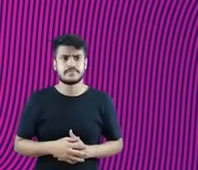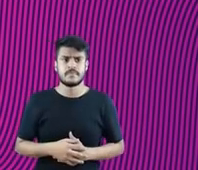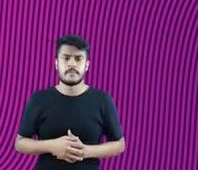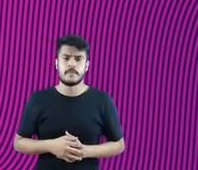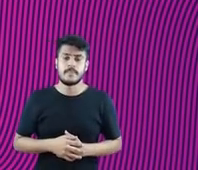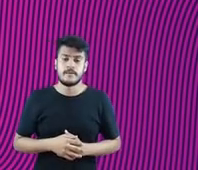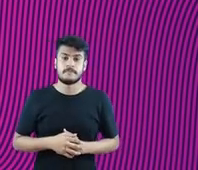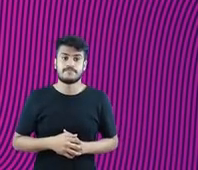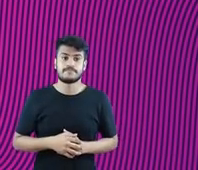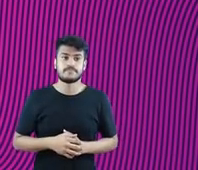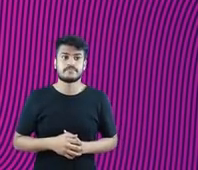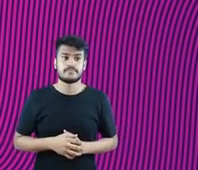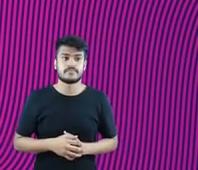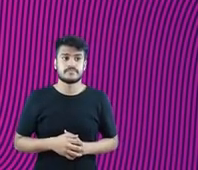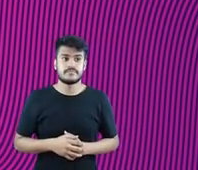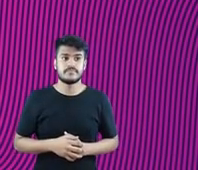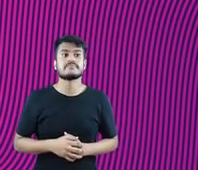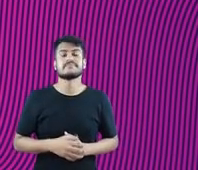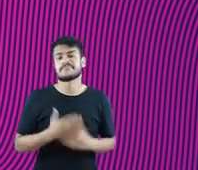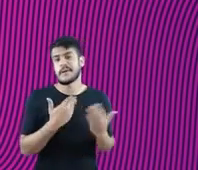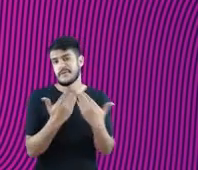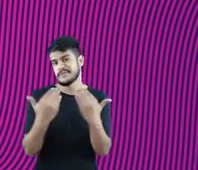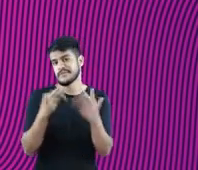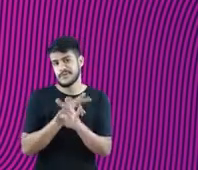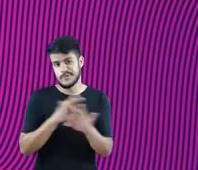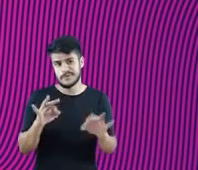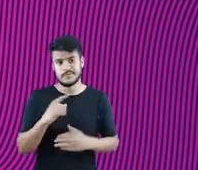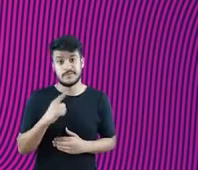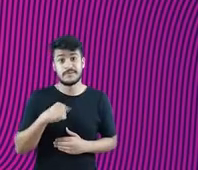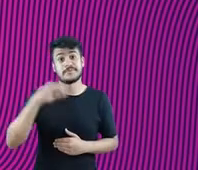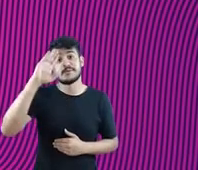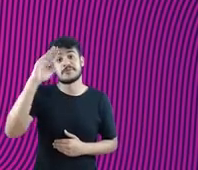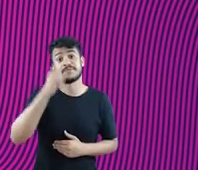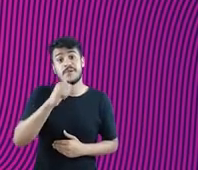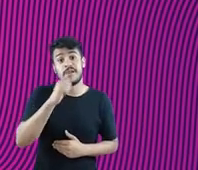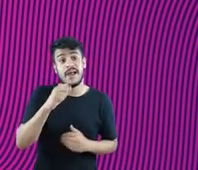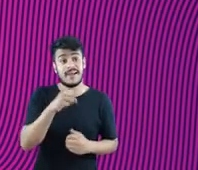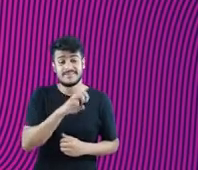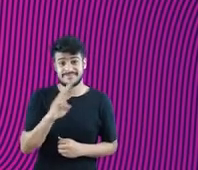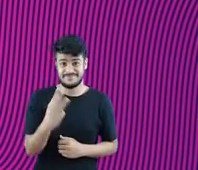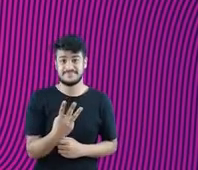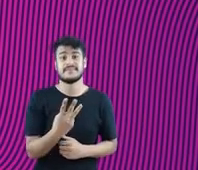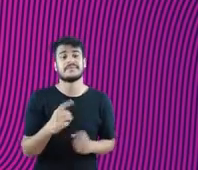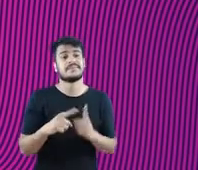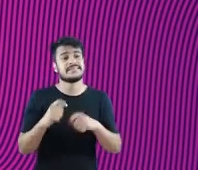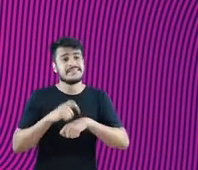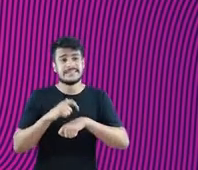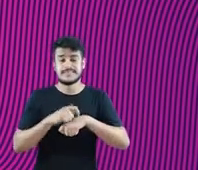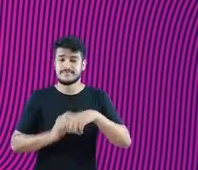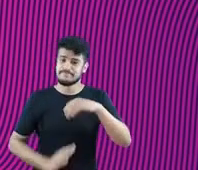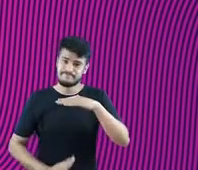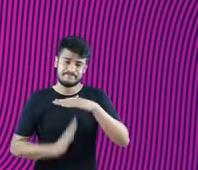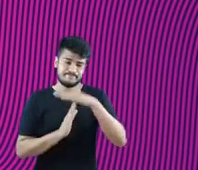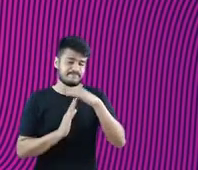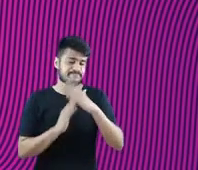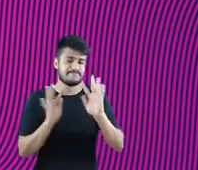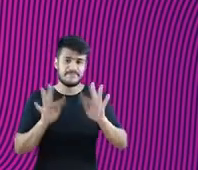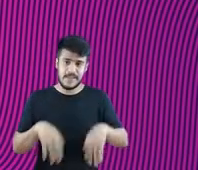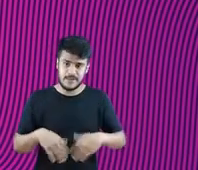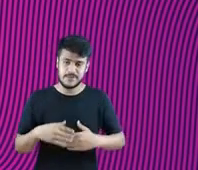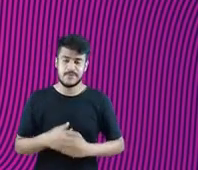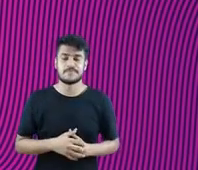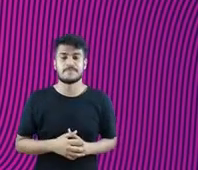A gente é um papo ótimo, ainda mais entre mulheres aqui, mas o nosso tempo está terminado, né?